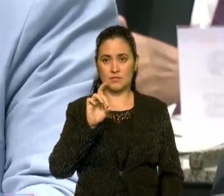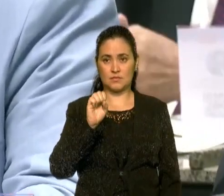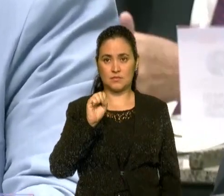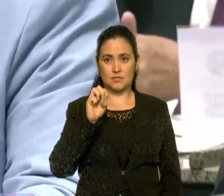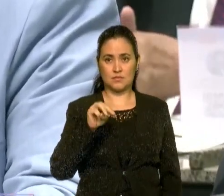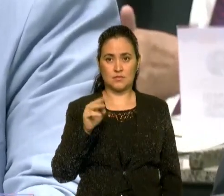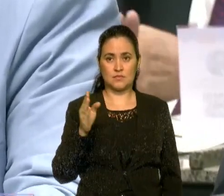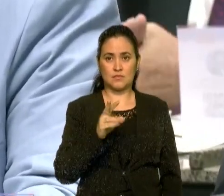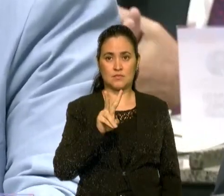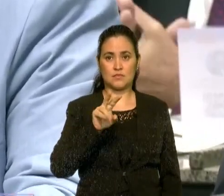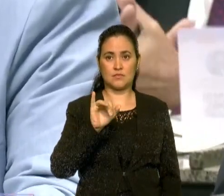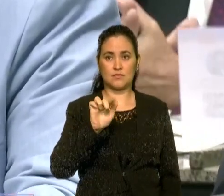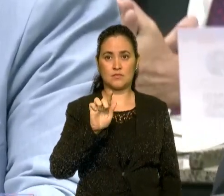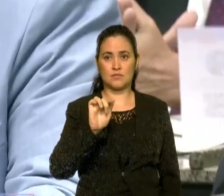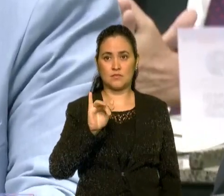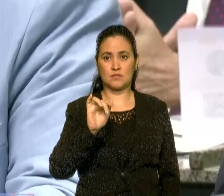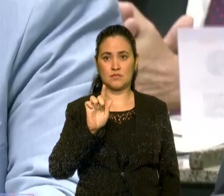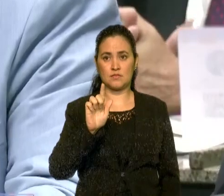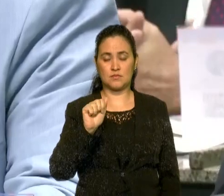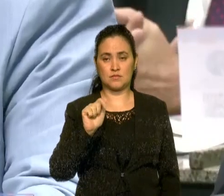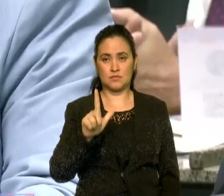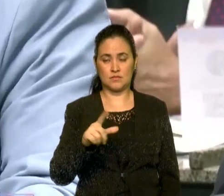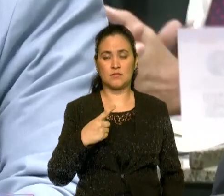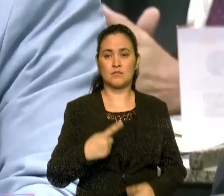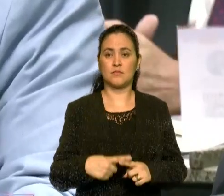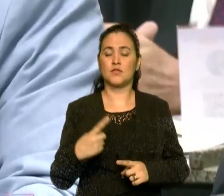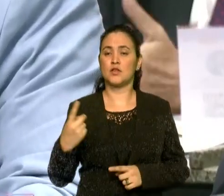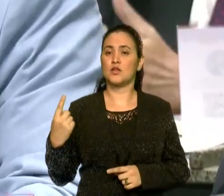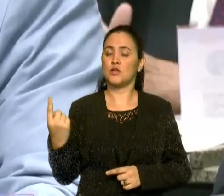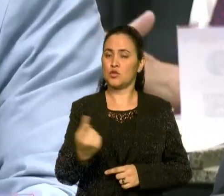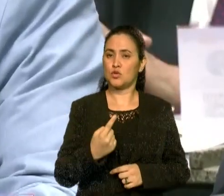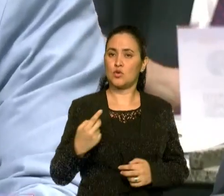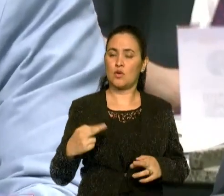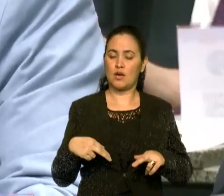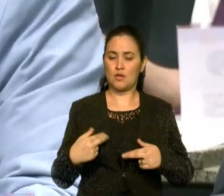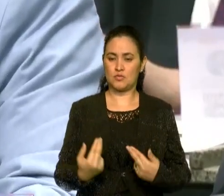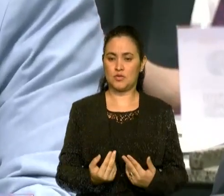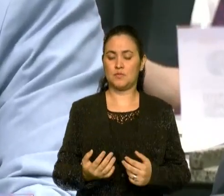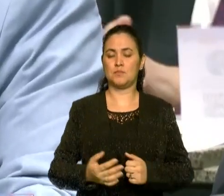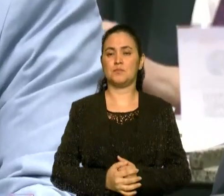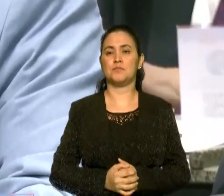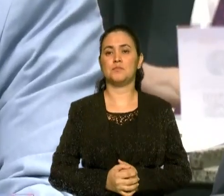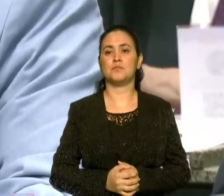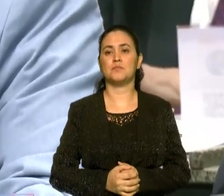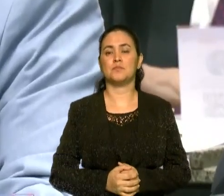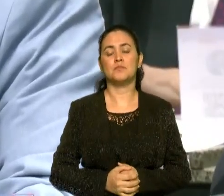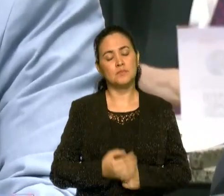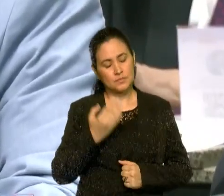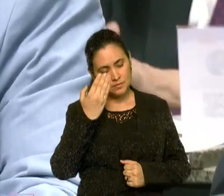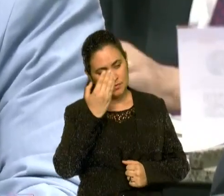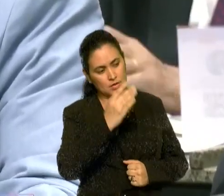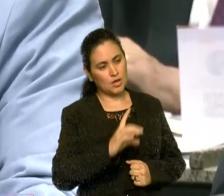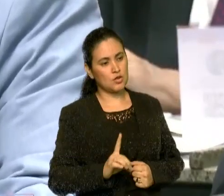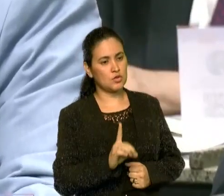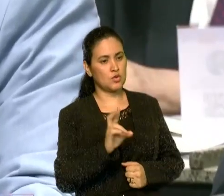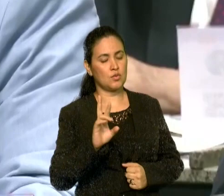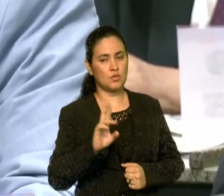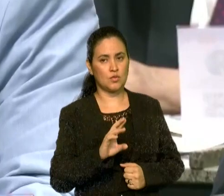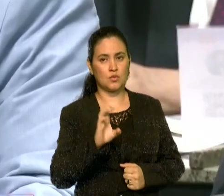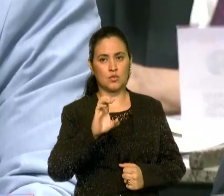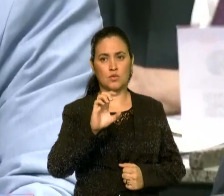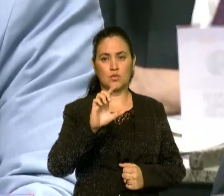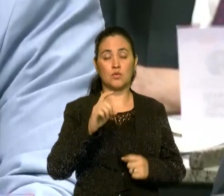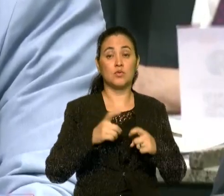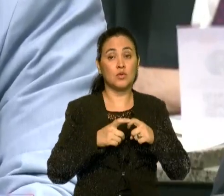junto. Agradecer e a doutora Cleide, essa pessoa fantástica, que minha família tem maior respeito,